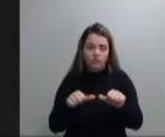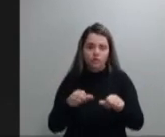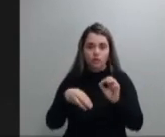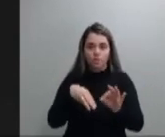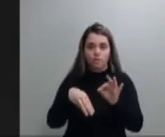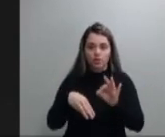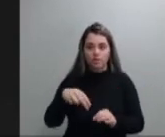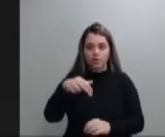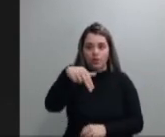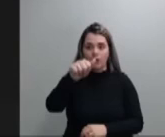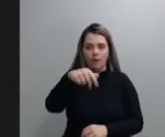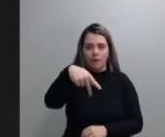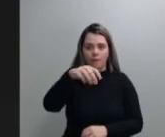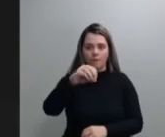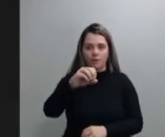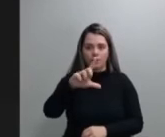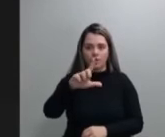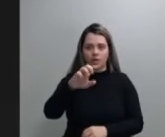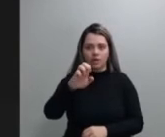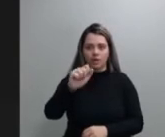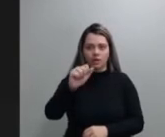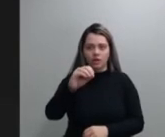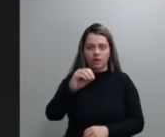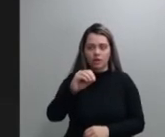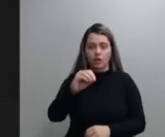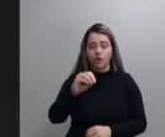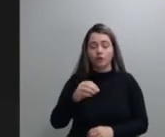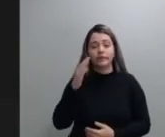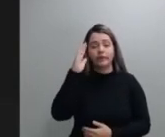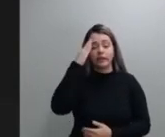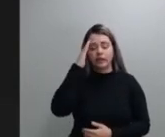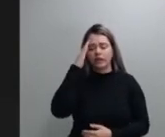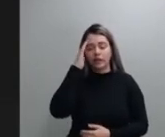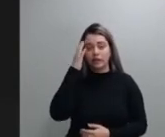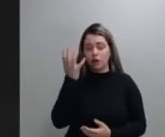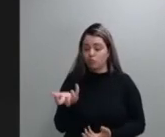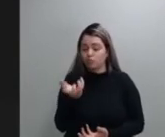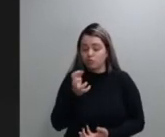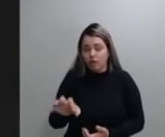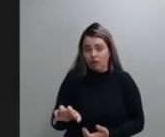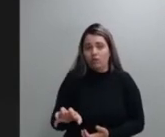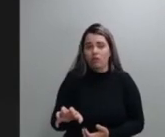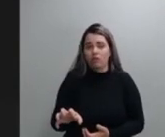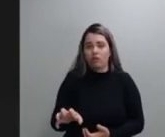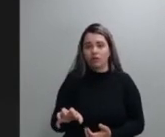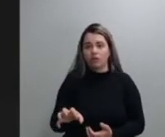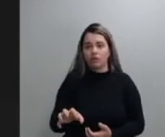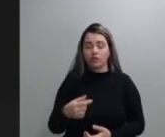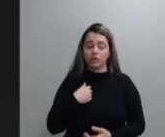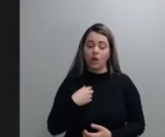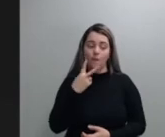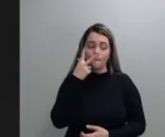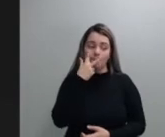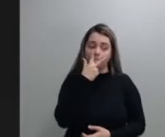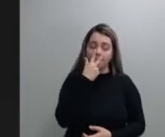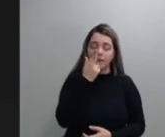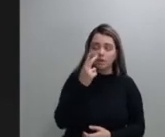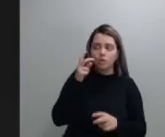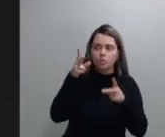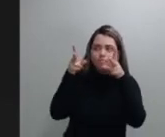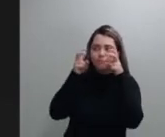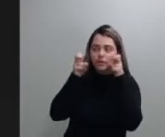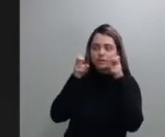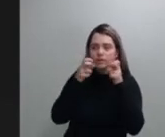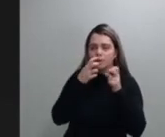que entendeu de negar provimento ao recurso do CARD então a minha percepção com todas as vênias é no sentido de que se